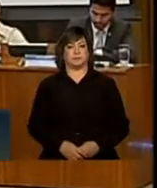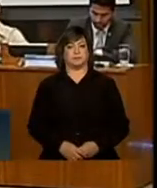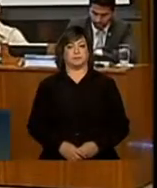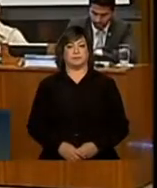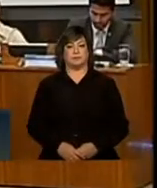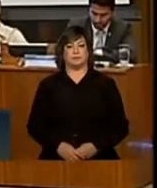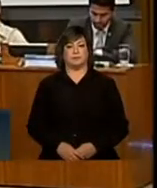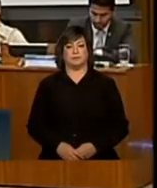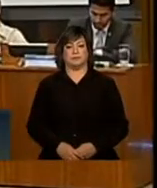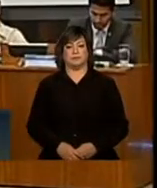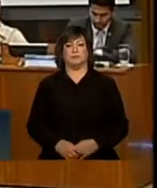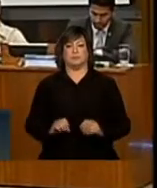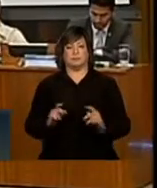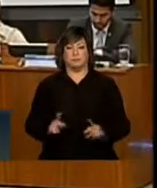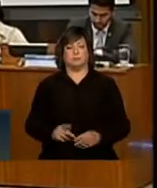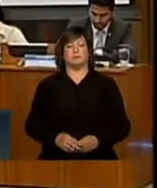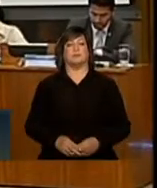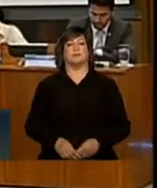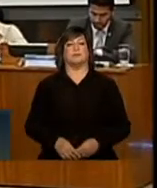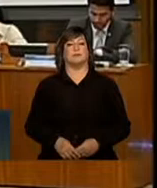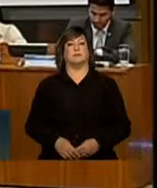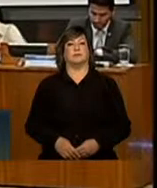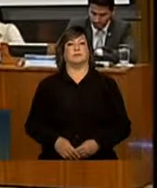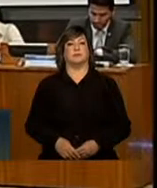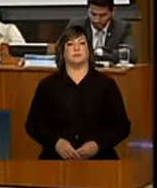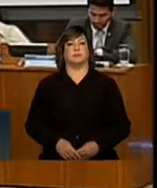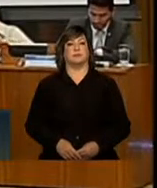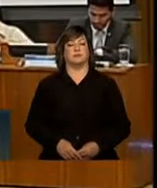Ok, ministro.